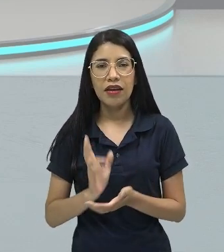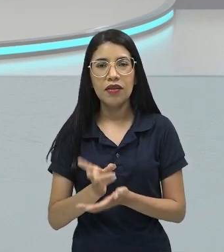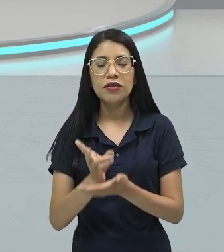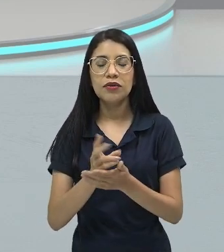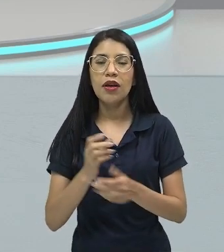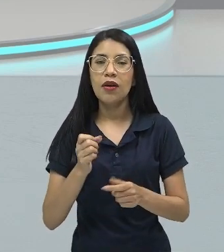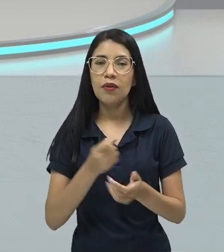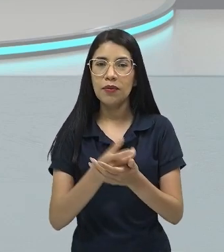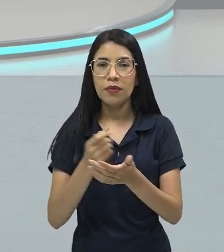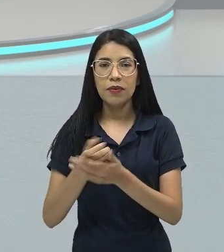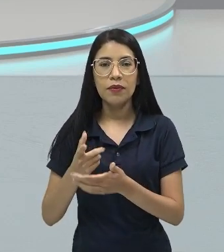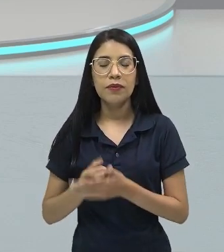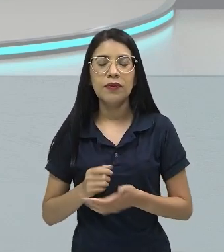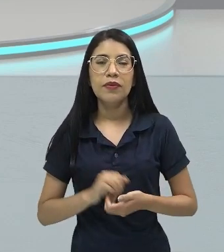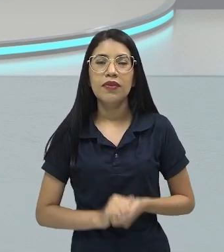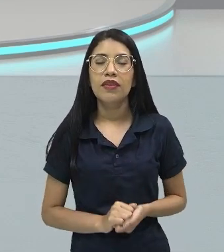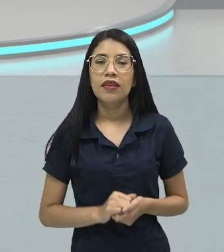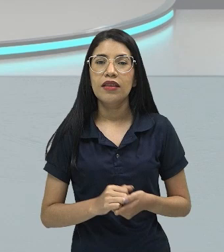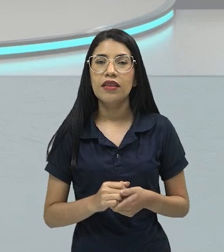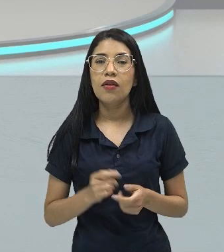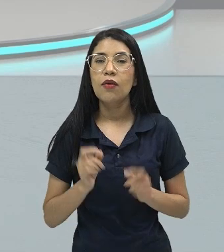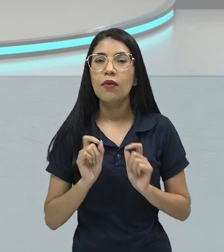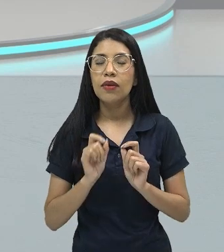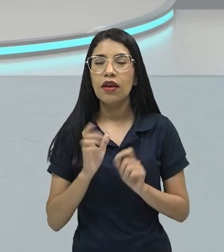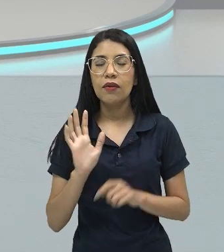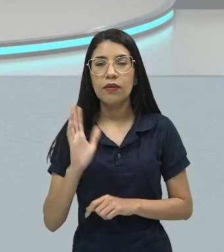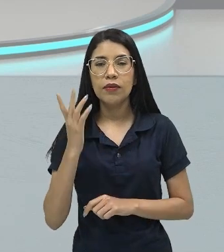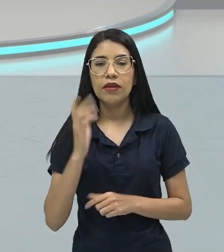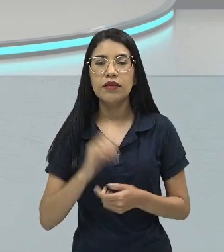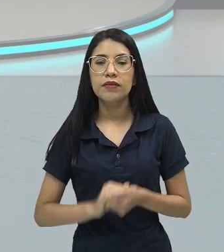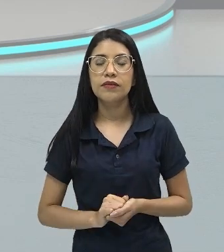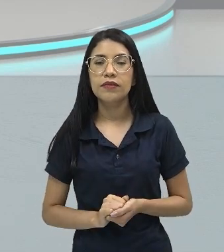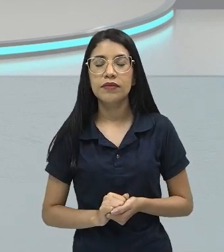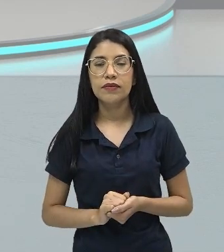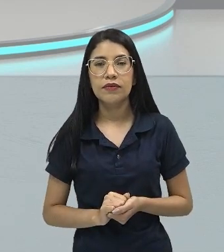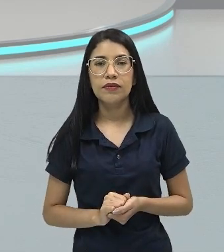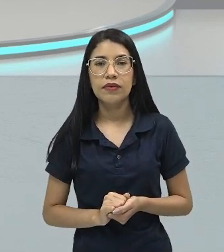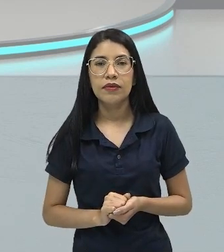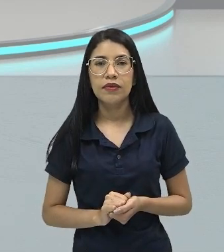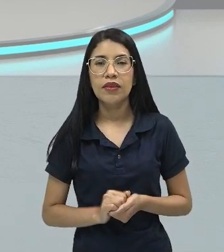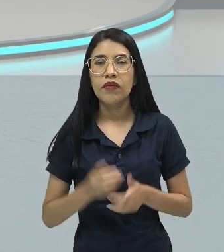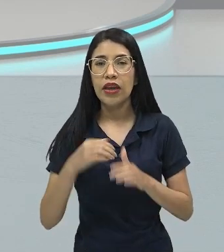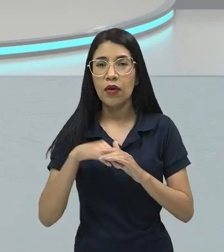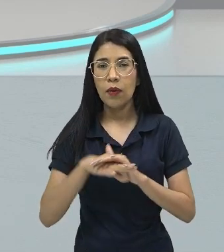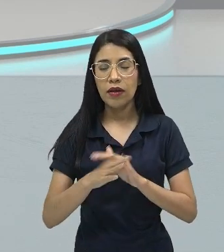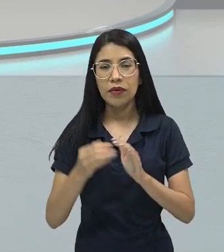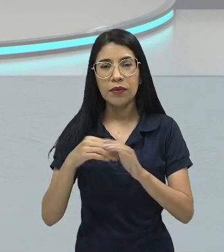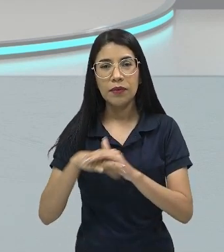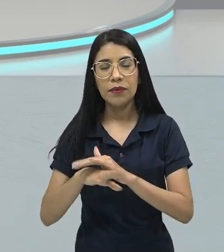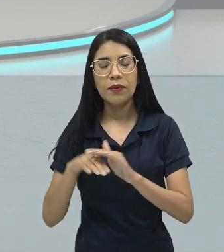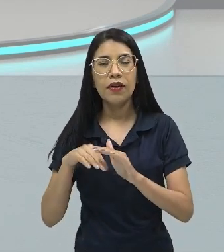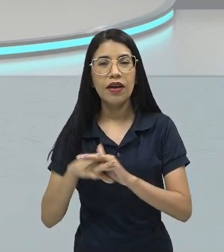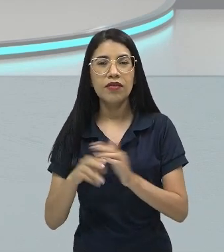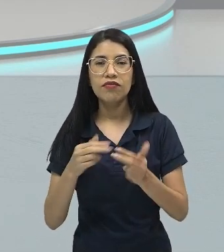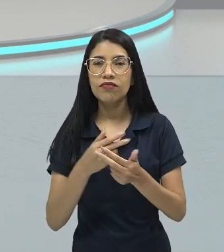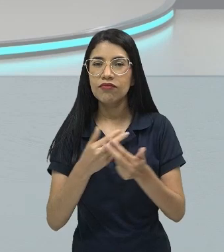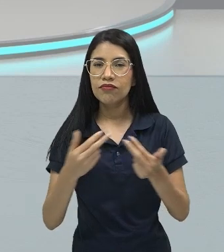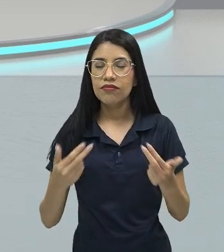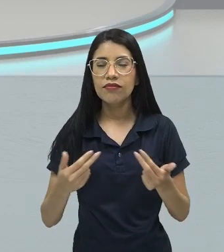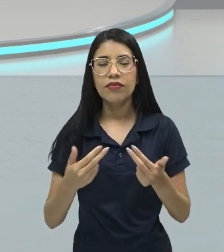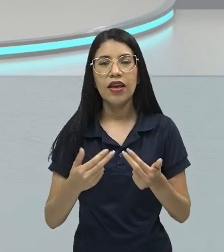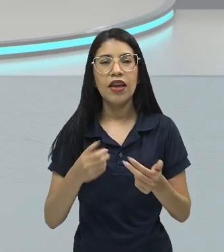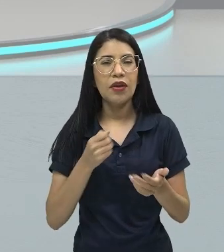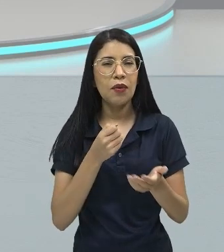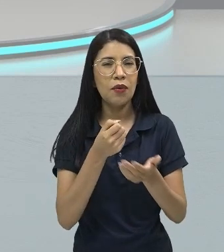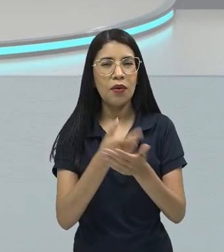Então, a gente vai findar onde? Accumulate. Acúmulo de coisas. Você começa a comprar